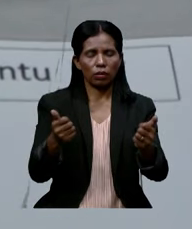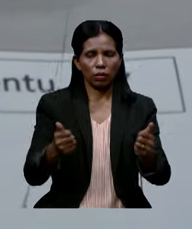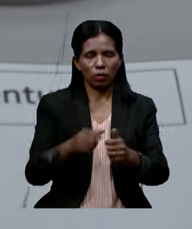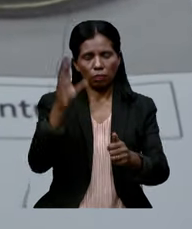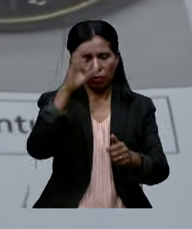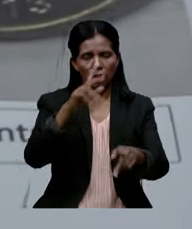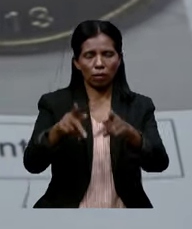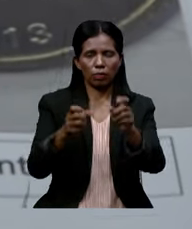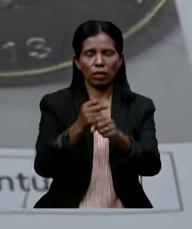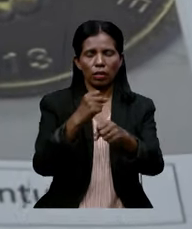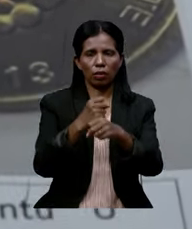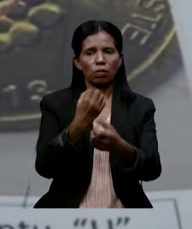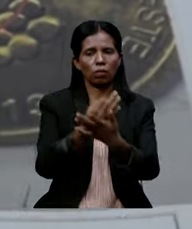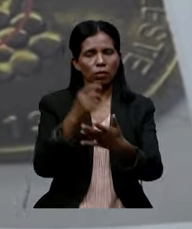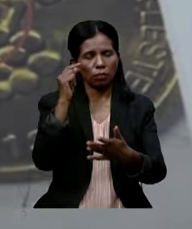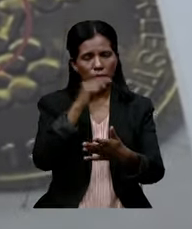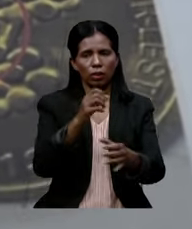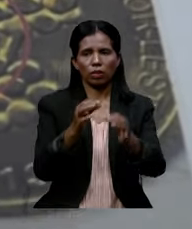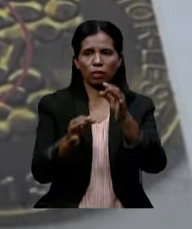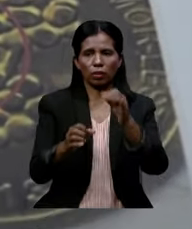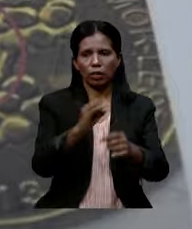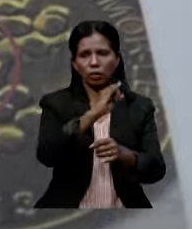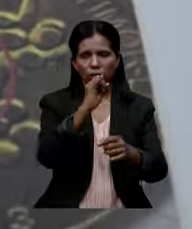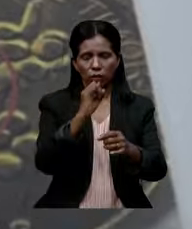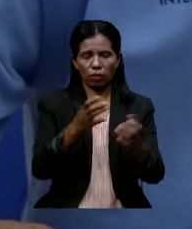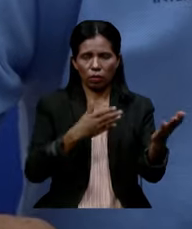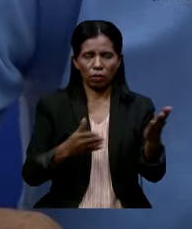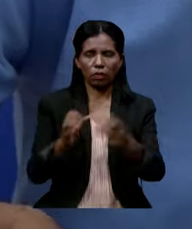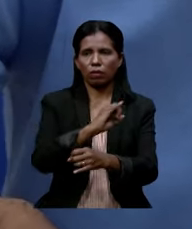produz Osan Falso, né? No CARE, que identifica-se e submete a